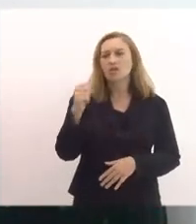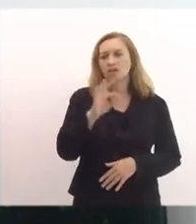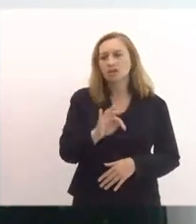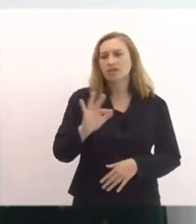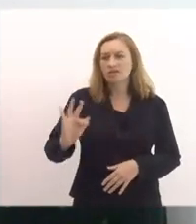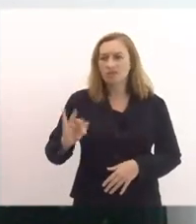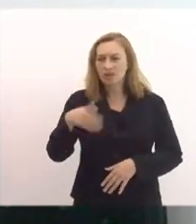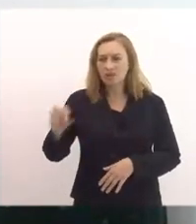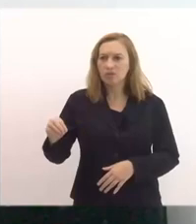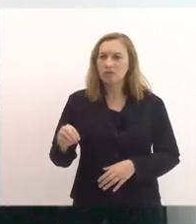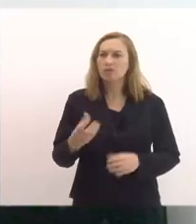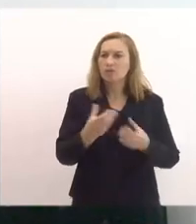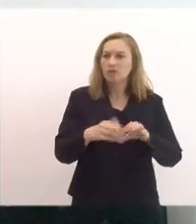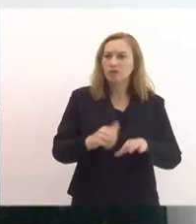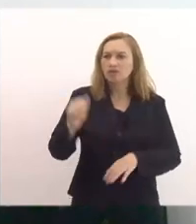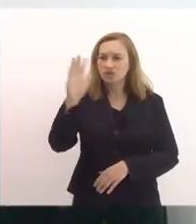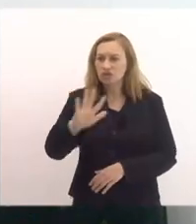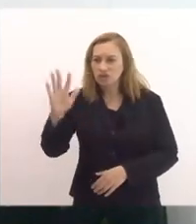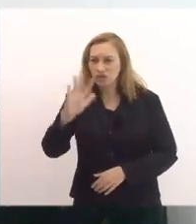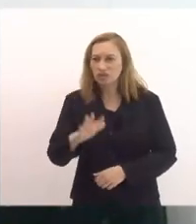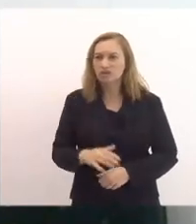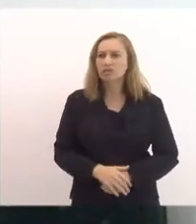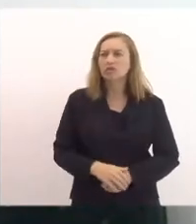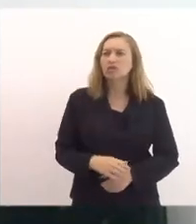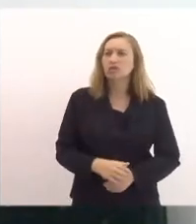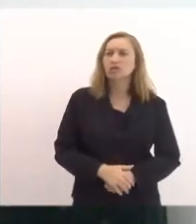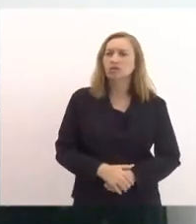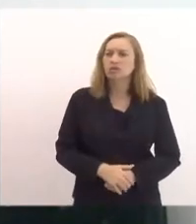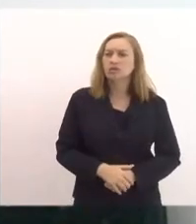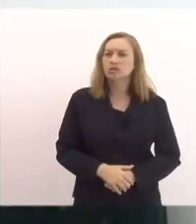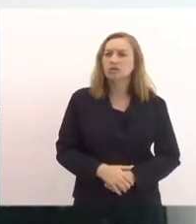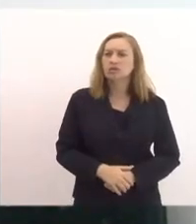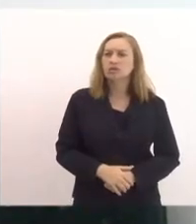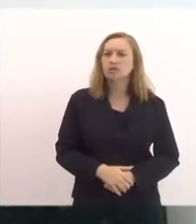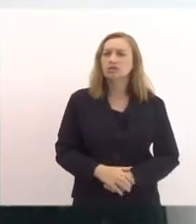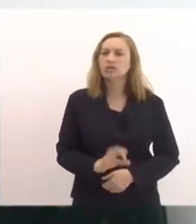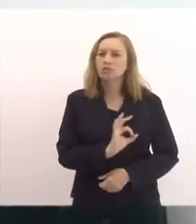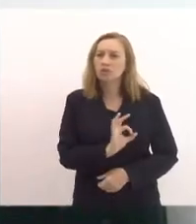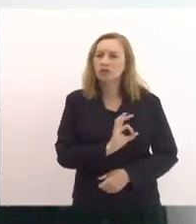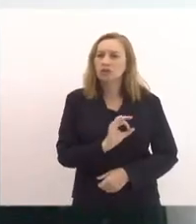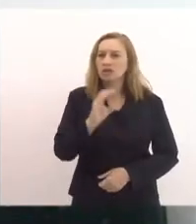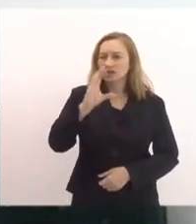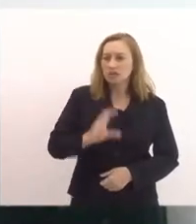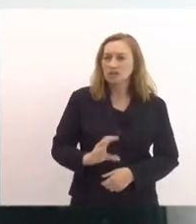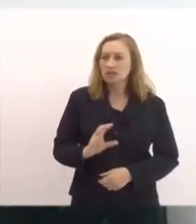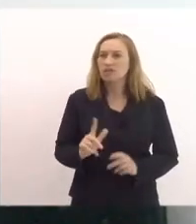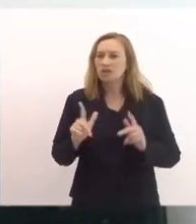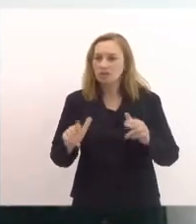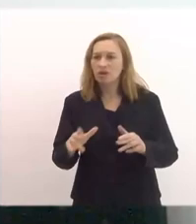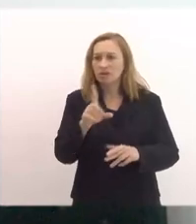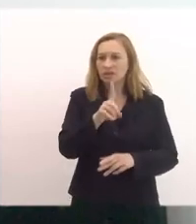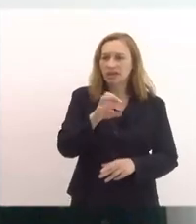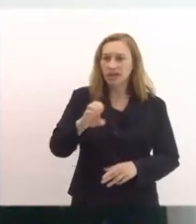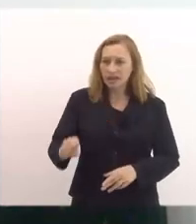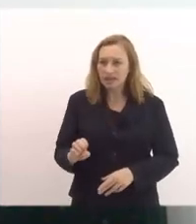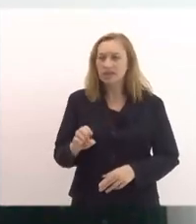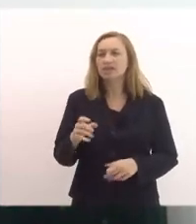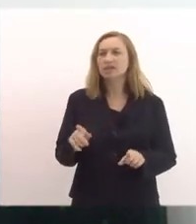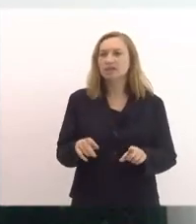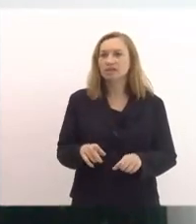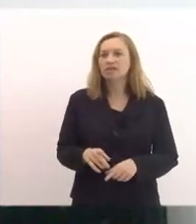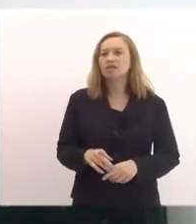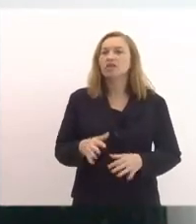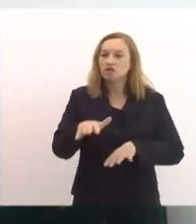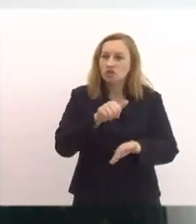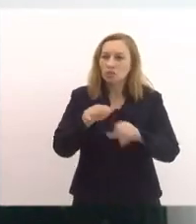para os concursados em geral, 2012, 2014, 2015, como foi feito na Polícia Civil, no DESIP, na DEGASE e na PEMERG.